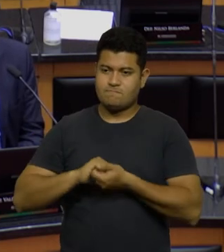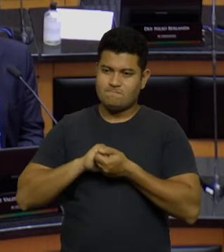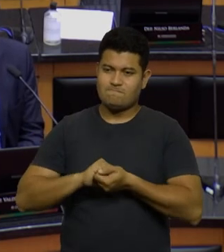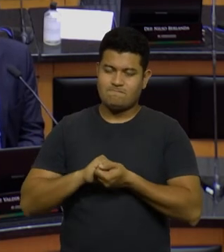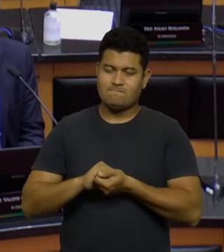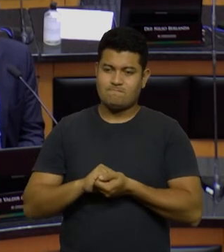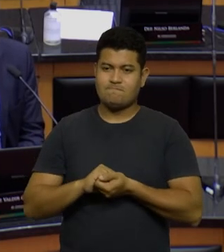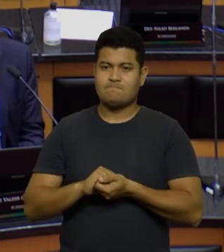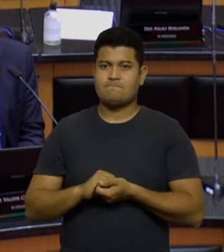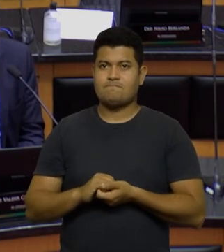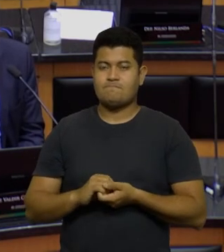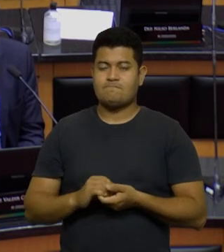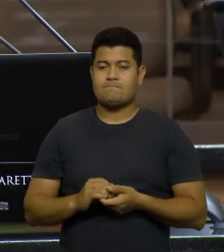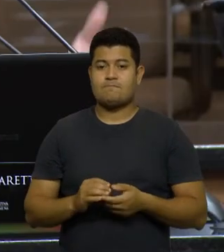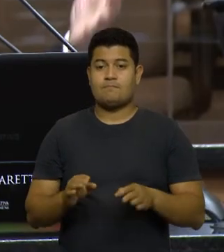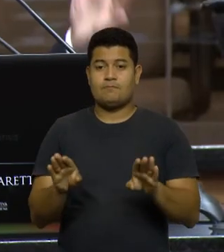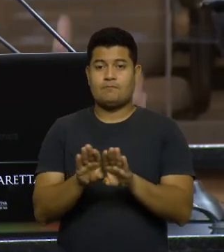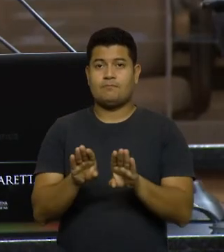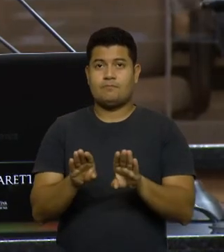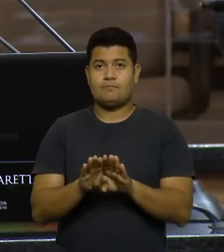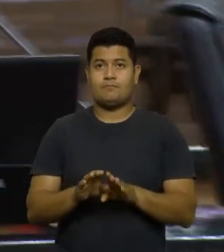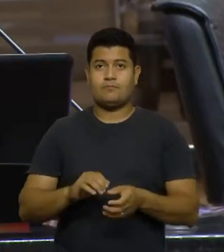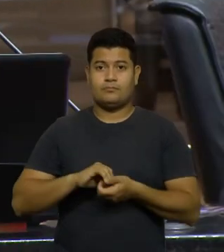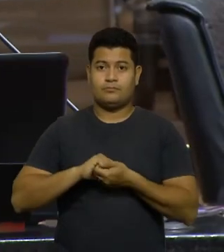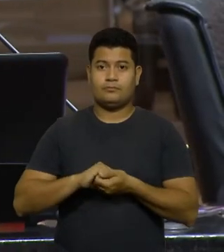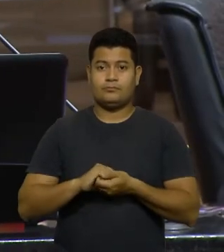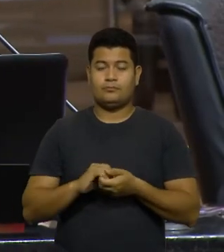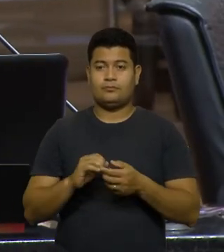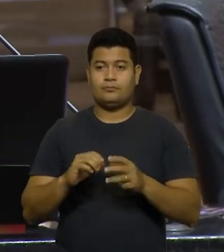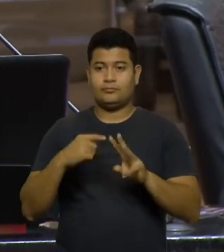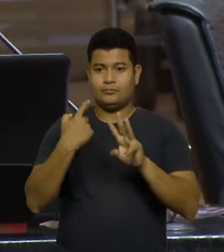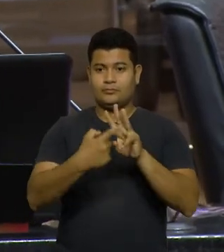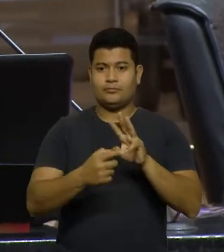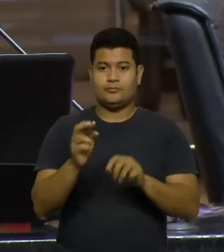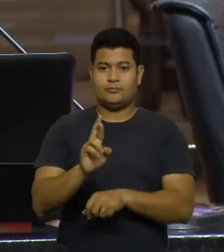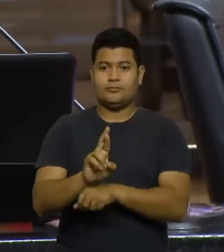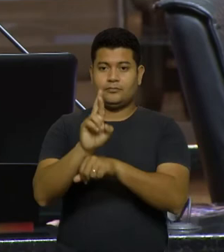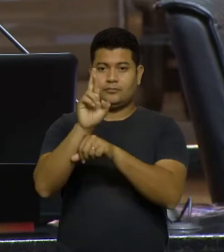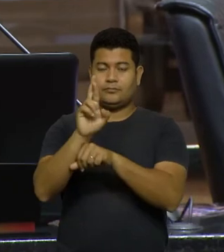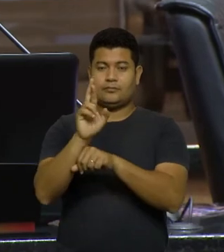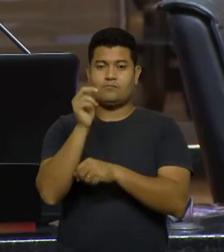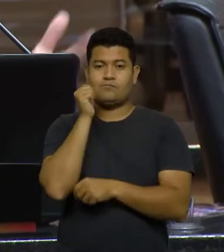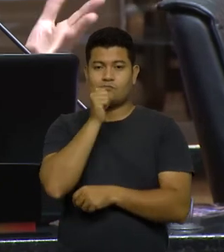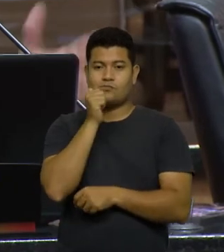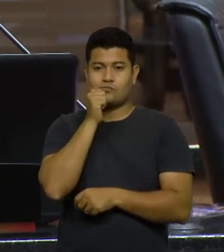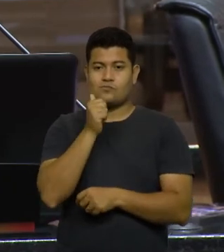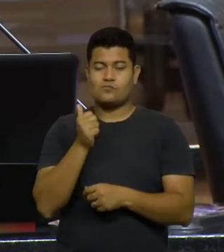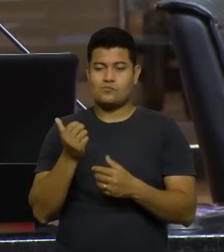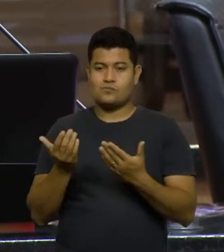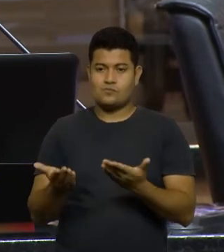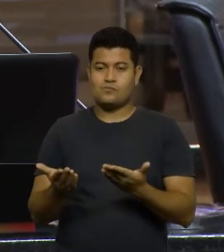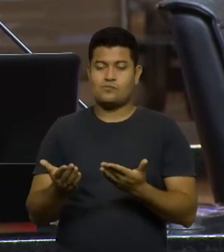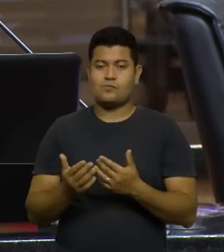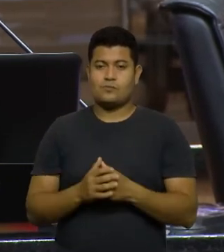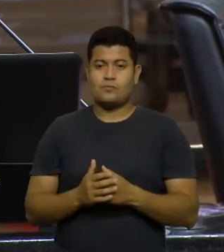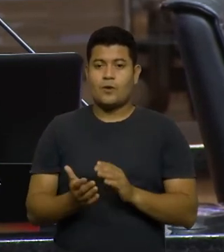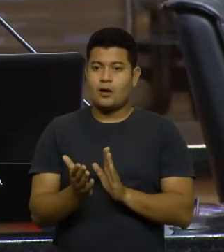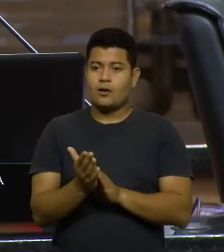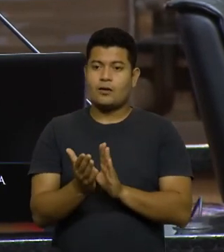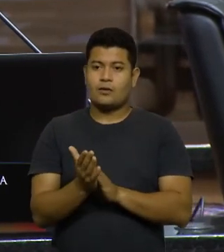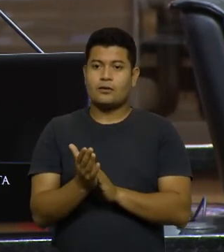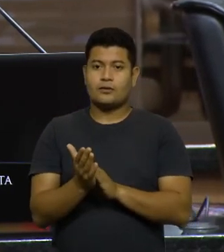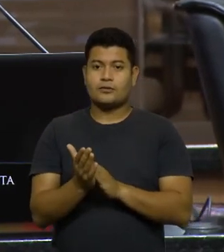Fabiano, cumprimentar também as representantes do município que estão aqui. Parabéns, inclusive, pela